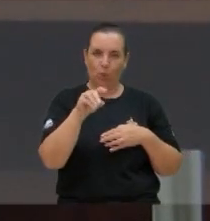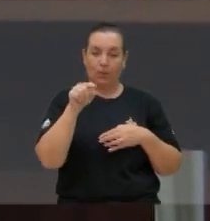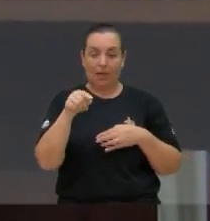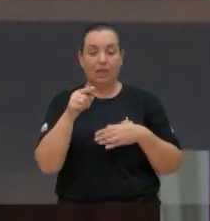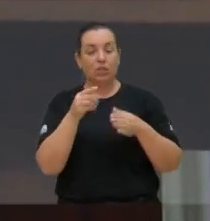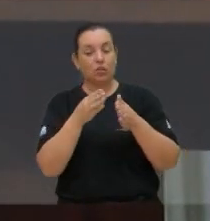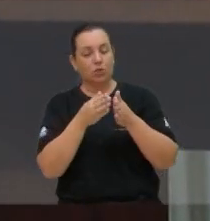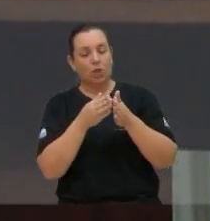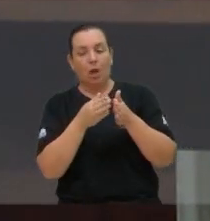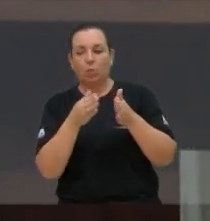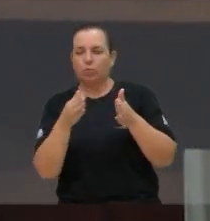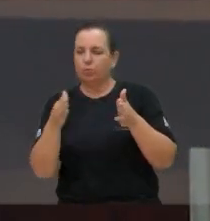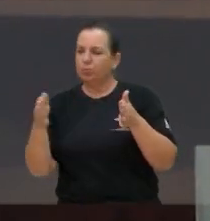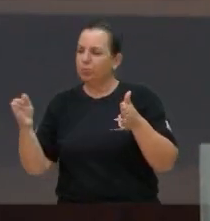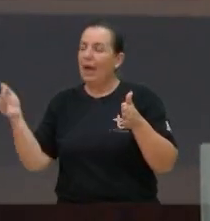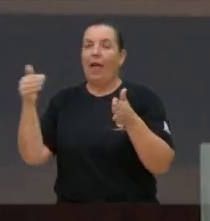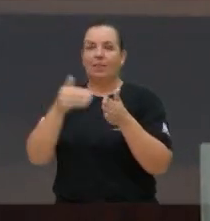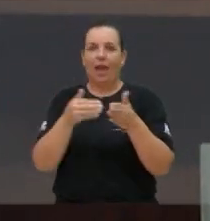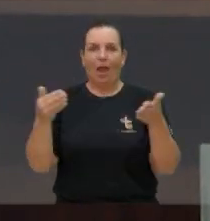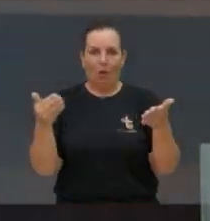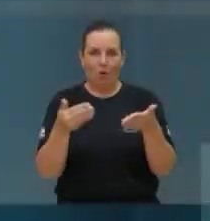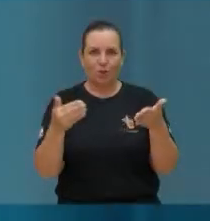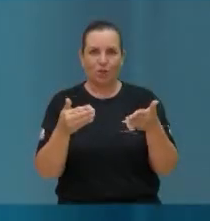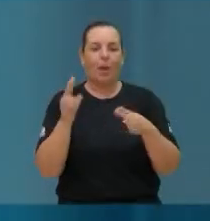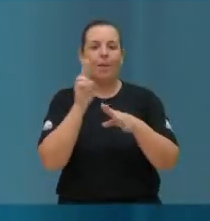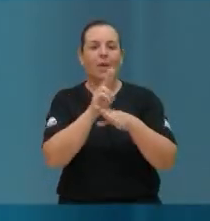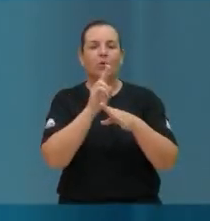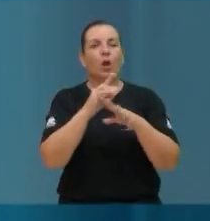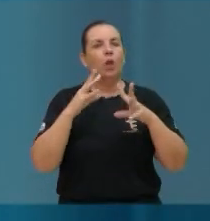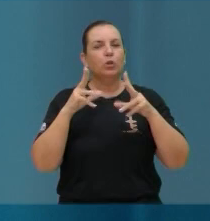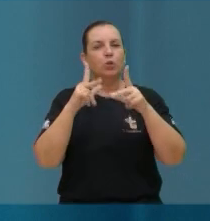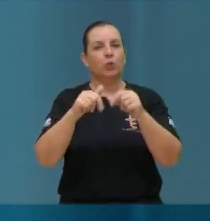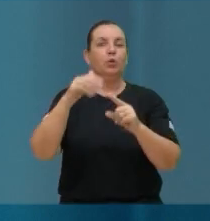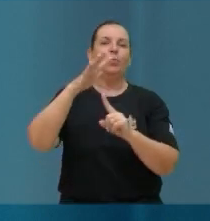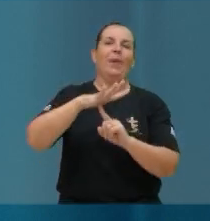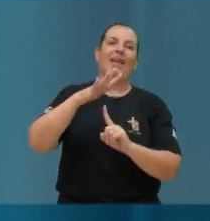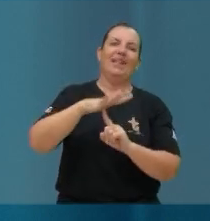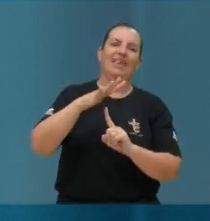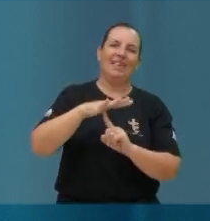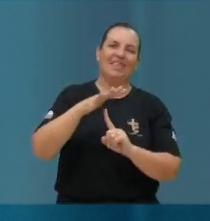diante, seria a padroeira de todos os paranaenses.